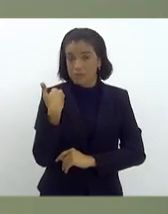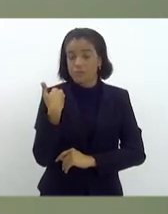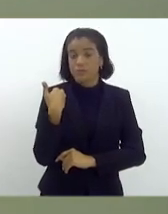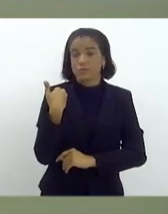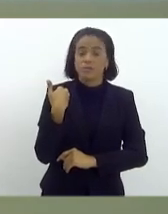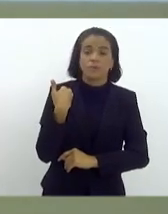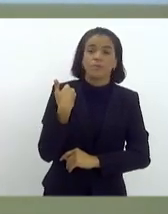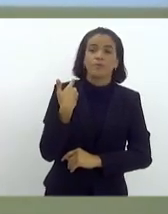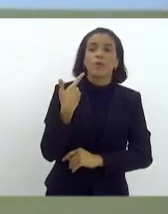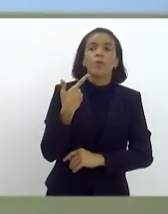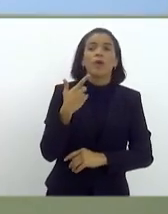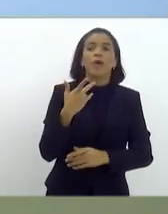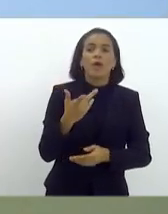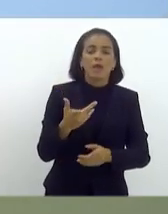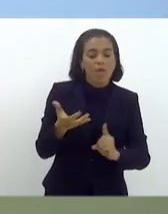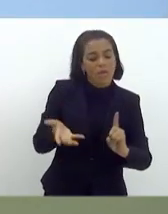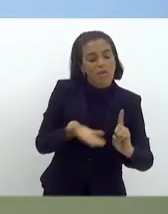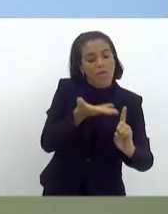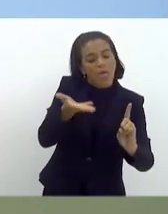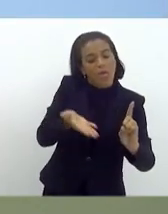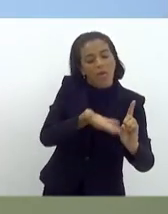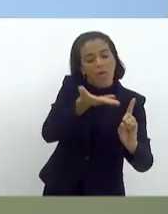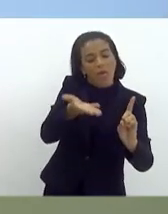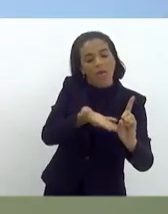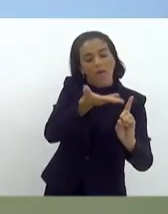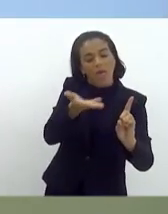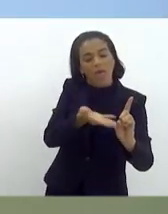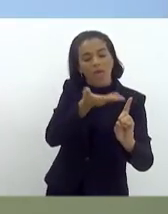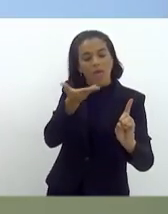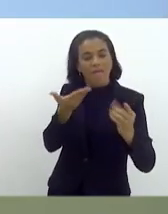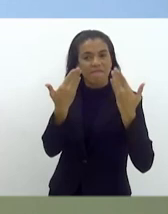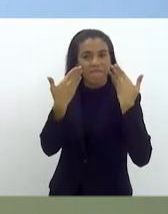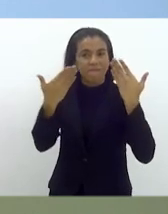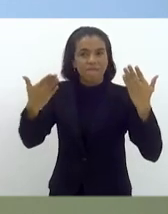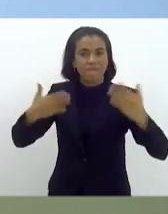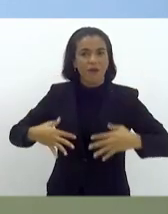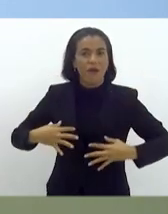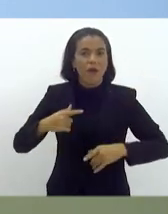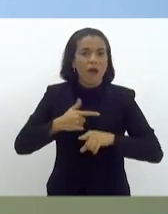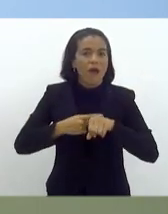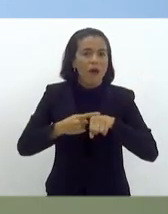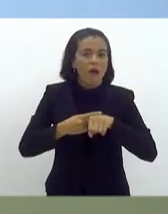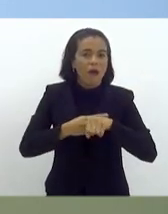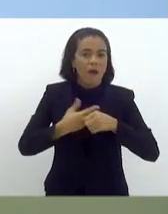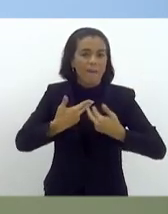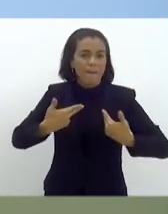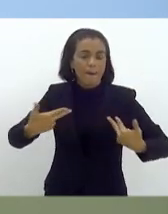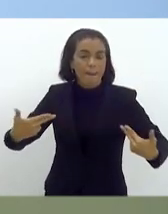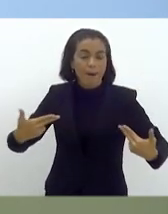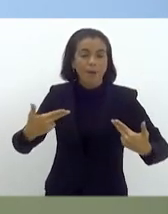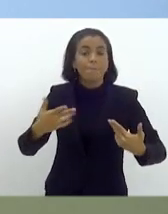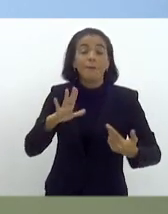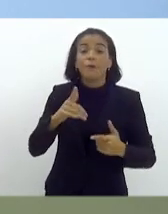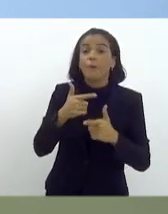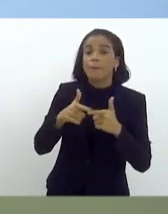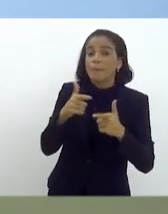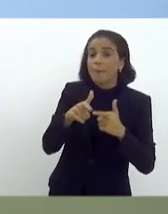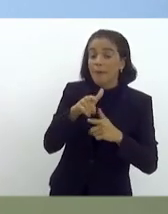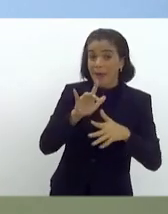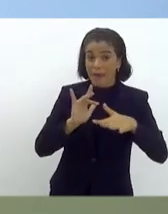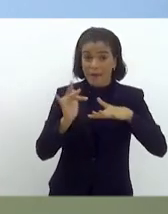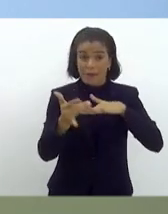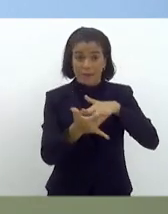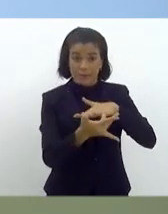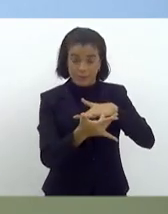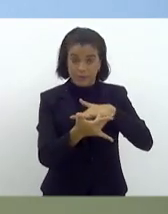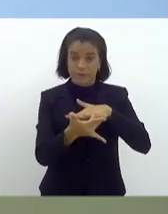para prática de um ato libidinoso né E aí qual a grande questão nisso as redes